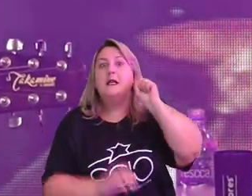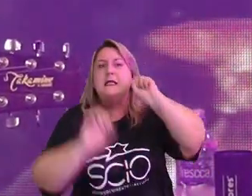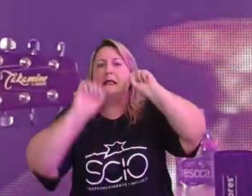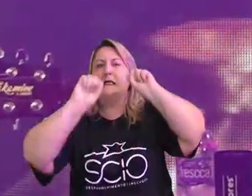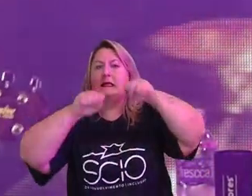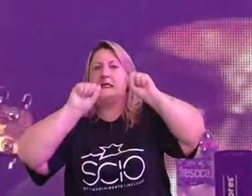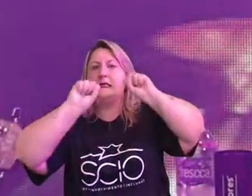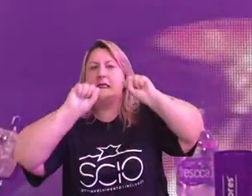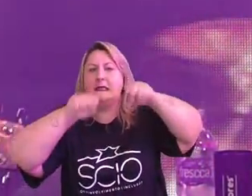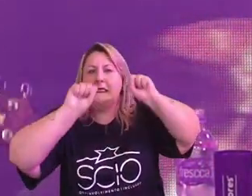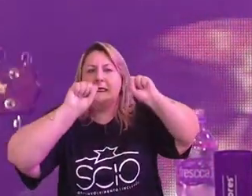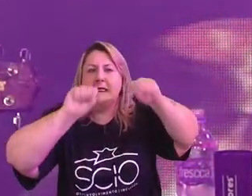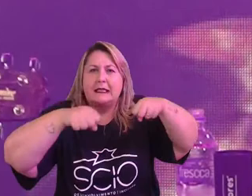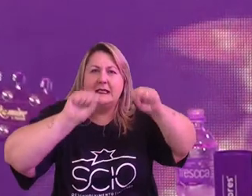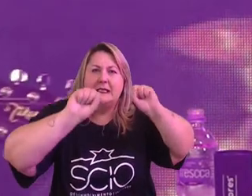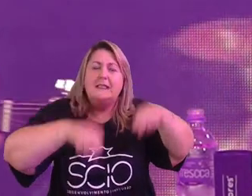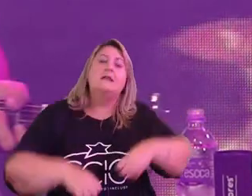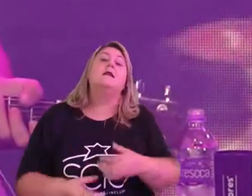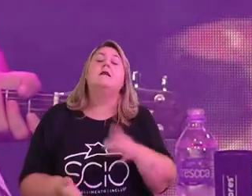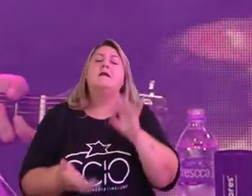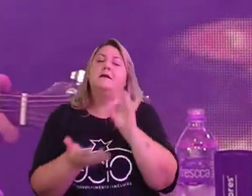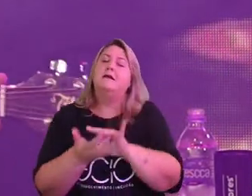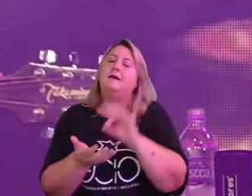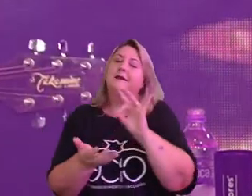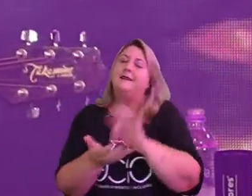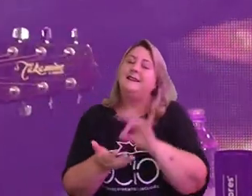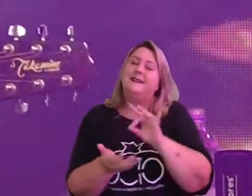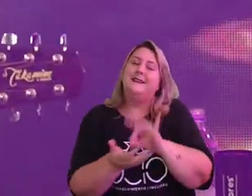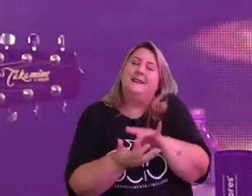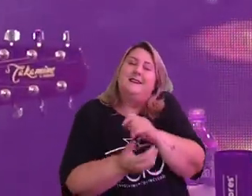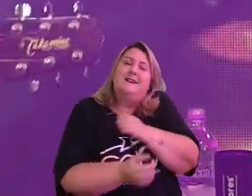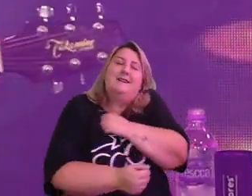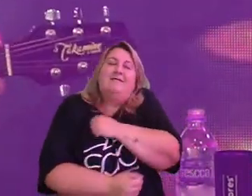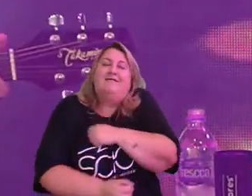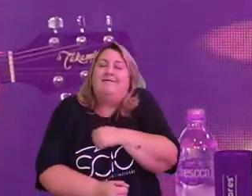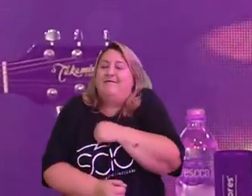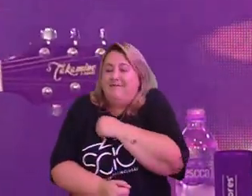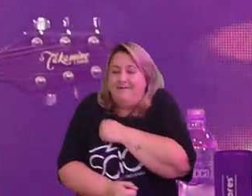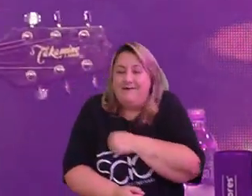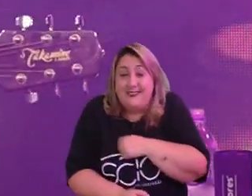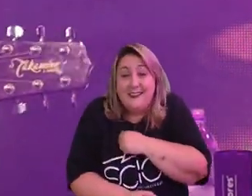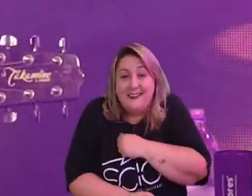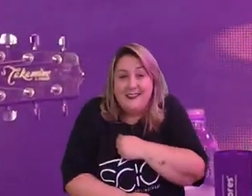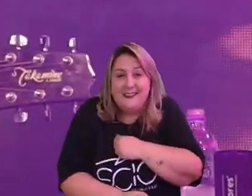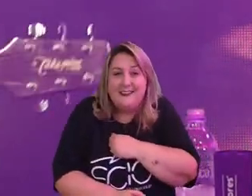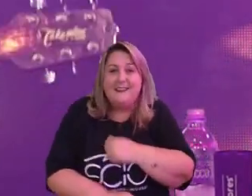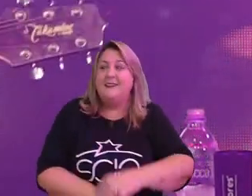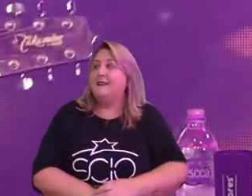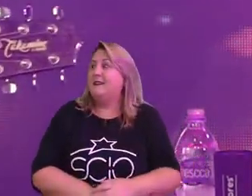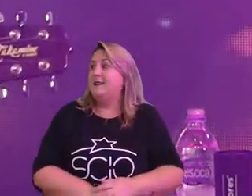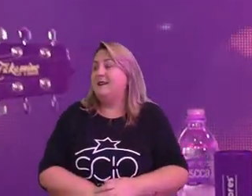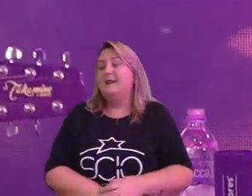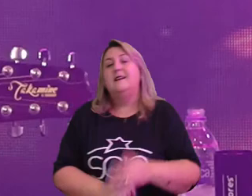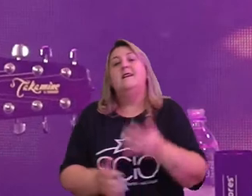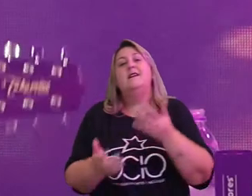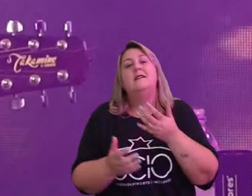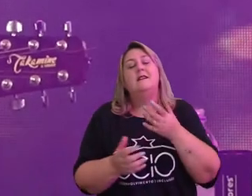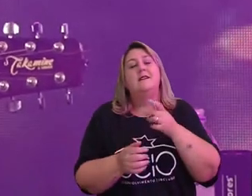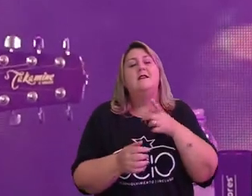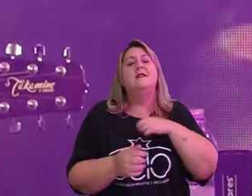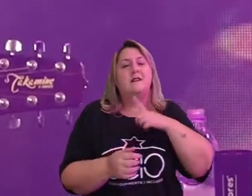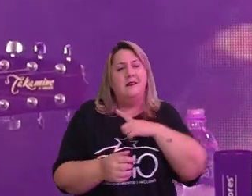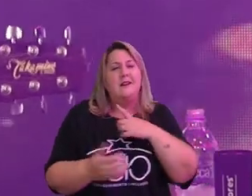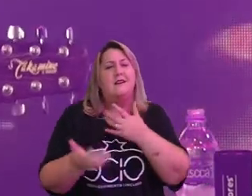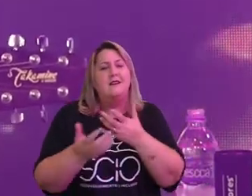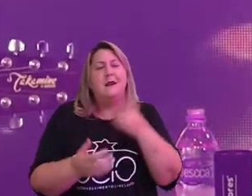você dizer que sim. Diz que é verdade, que tem saudade, que